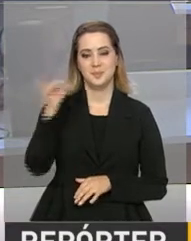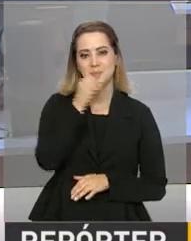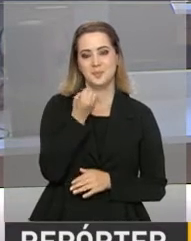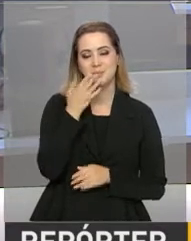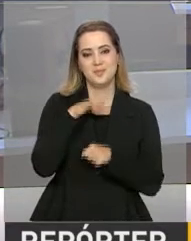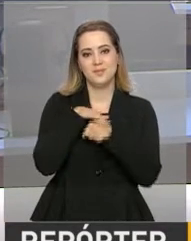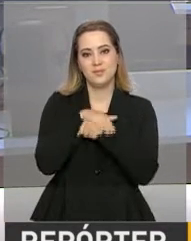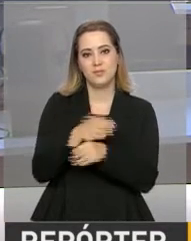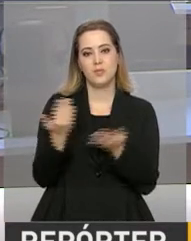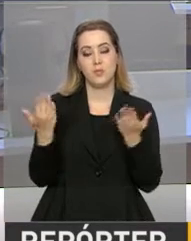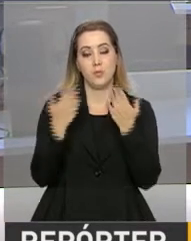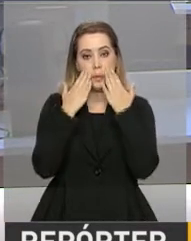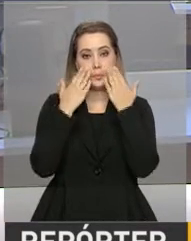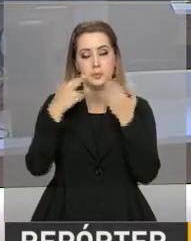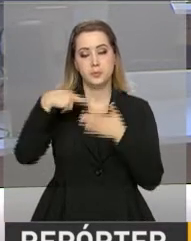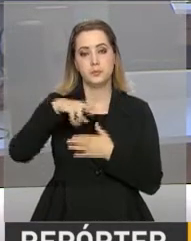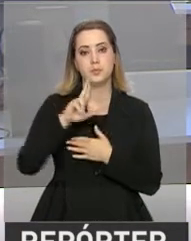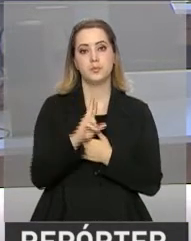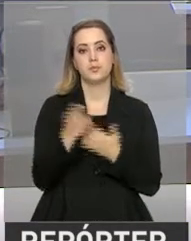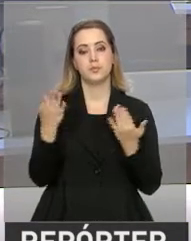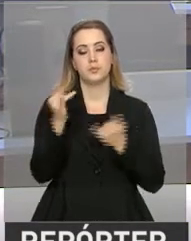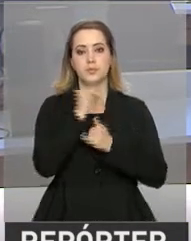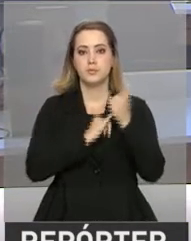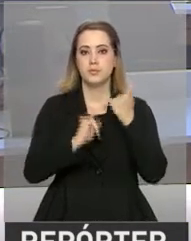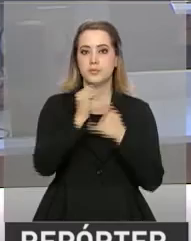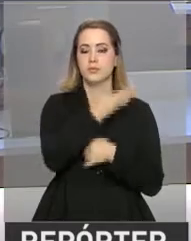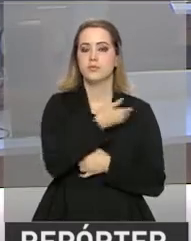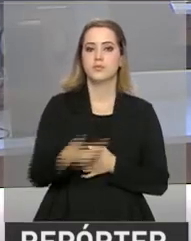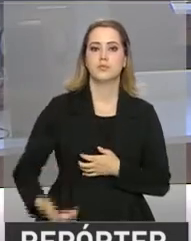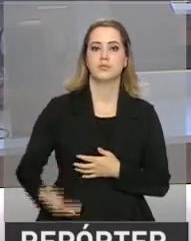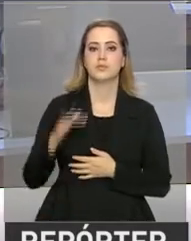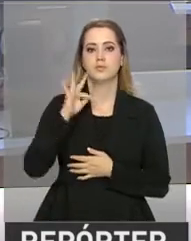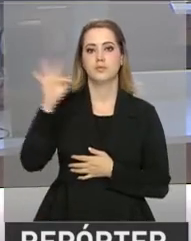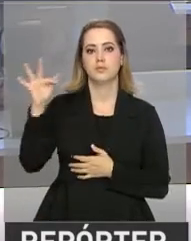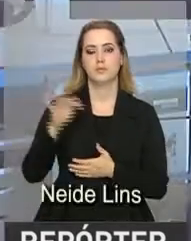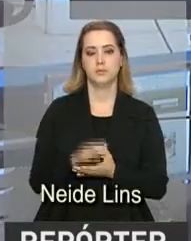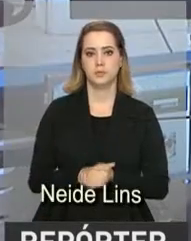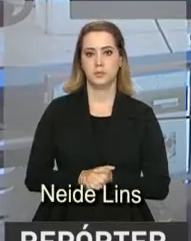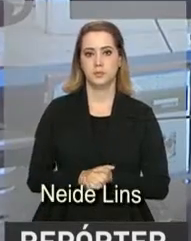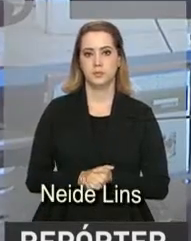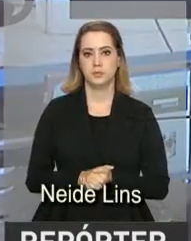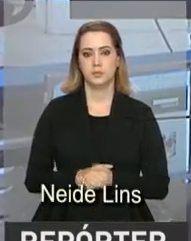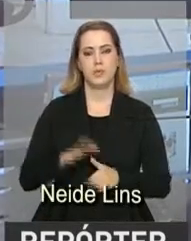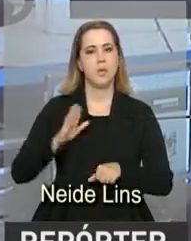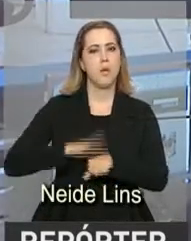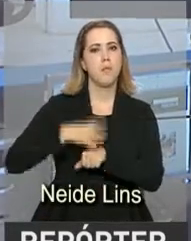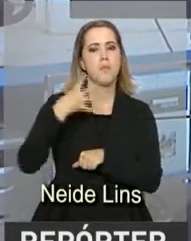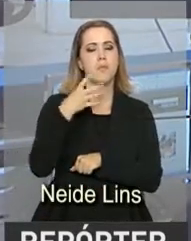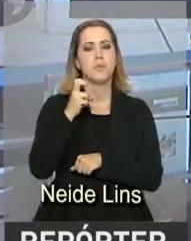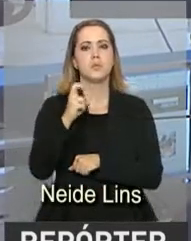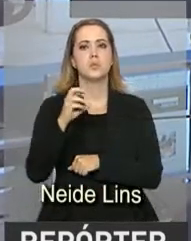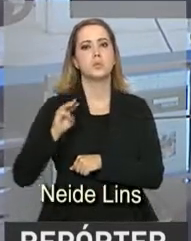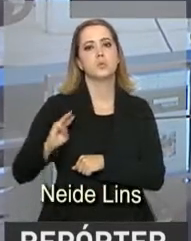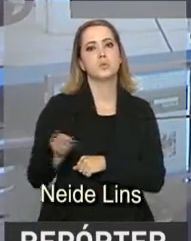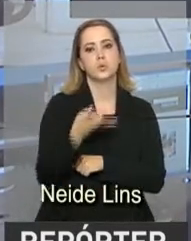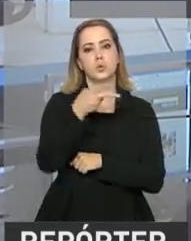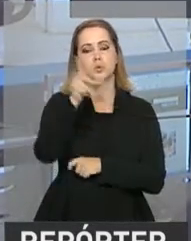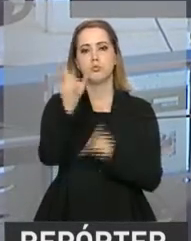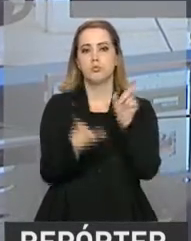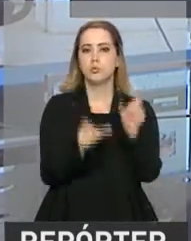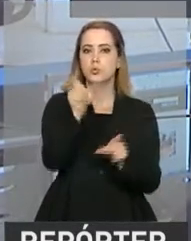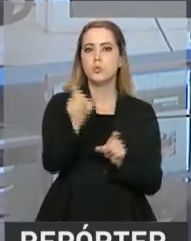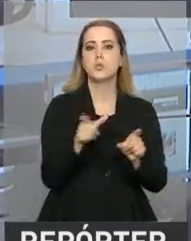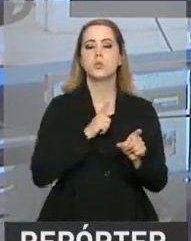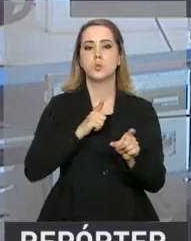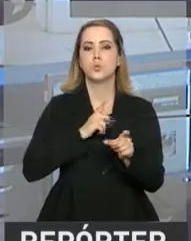Olá, boa noite. No ar mais uma edição do Repórter NBR com as notícias do governo federal. Mais de 45 milhões de brasileiros têm